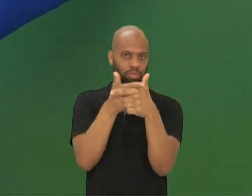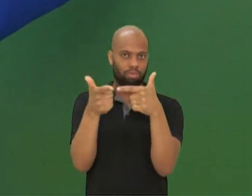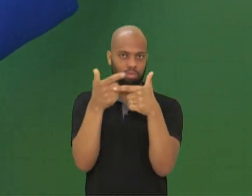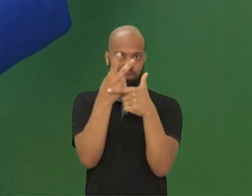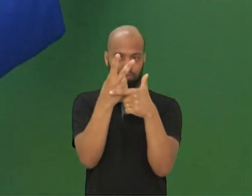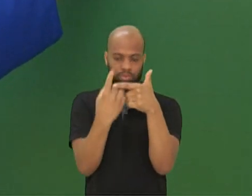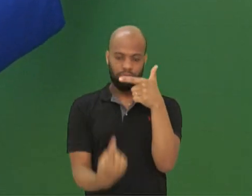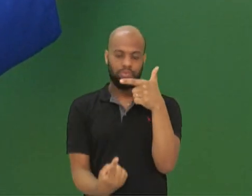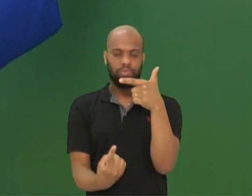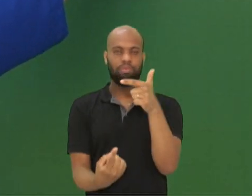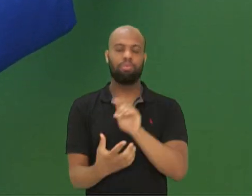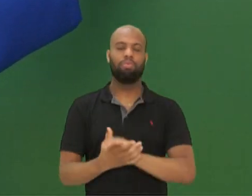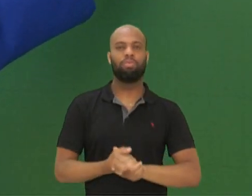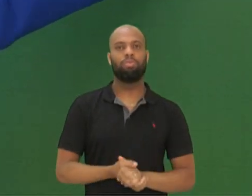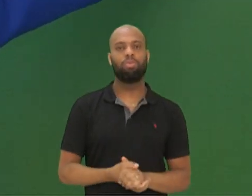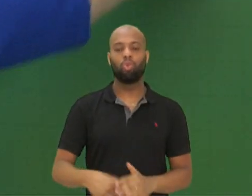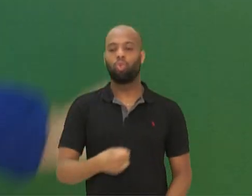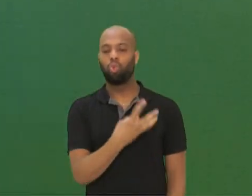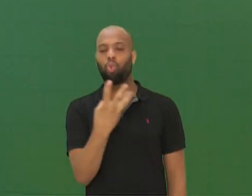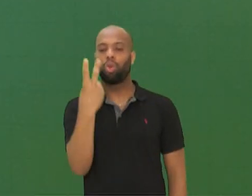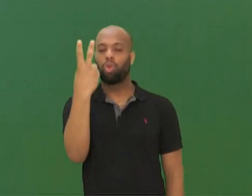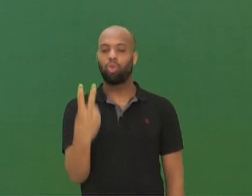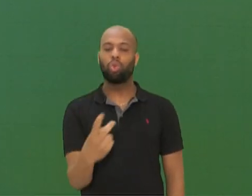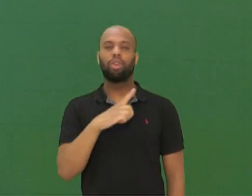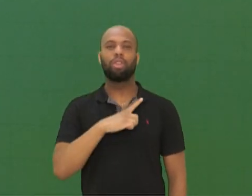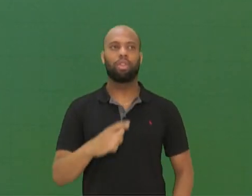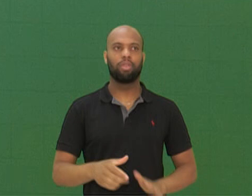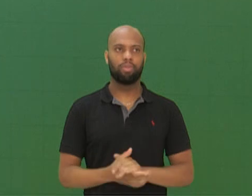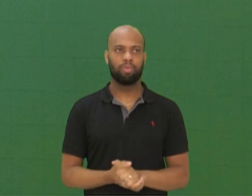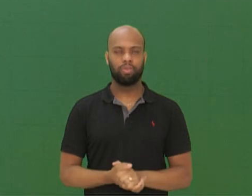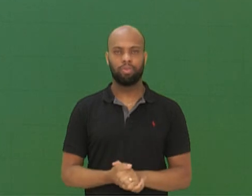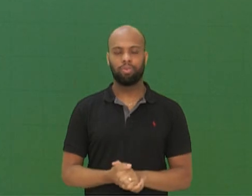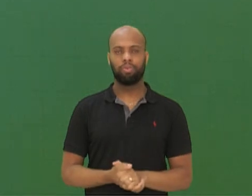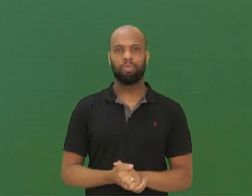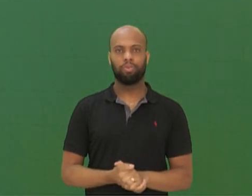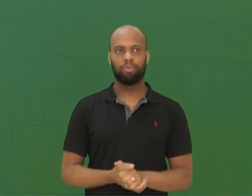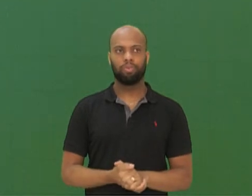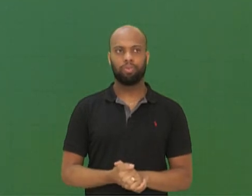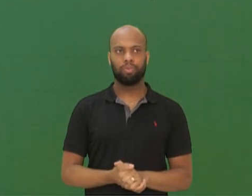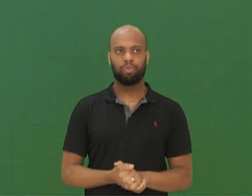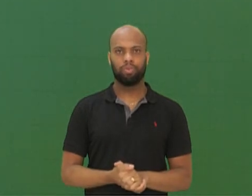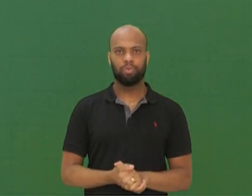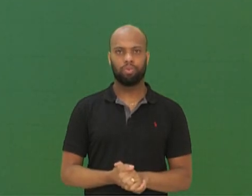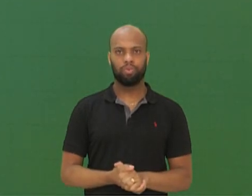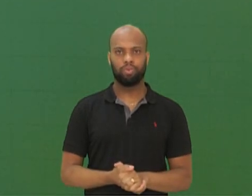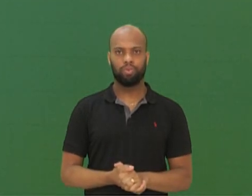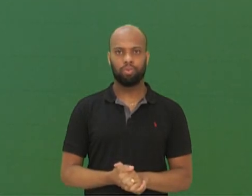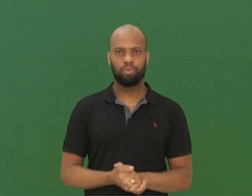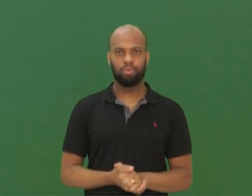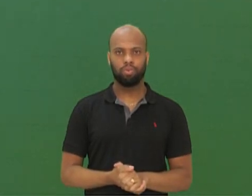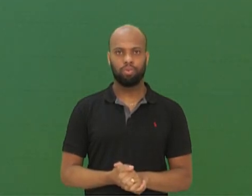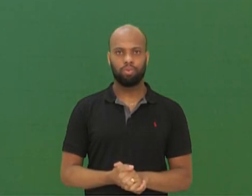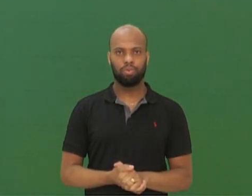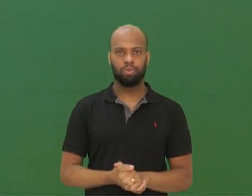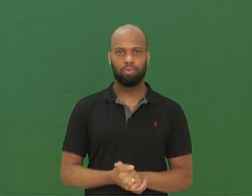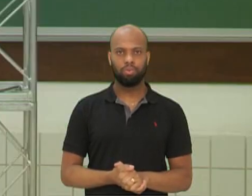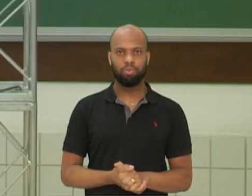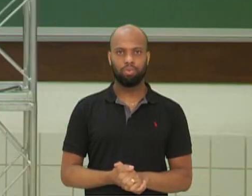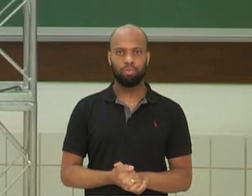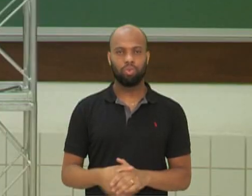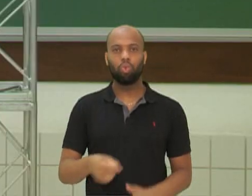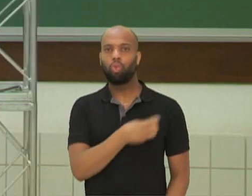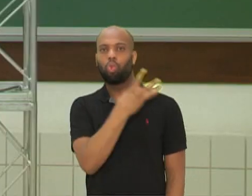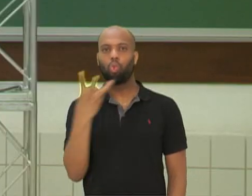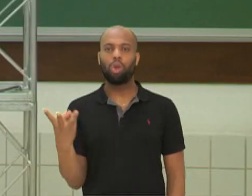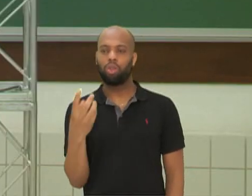base, depois da igualdade, que é o 3 meios. Então, faz sentido a gente transformar o 16 sobre